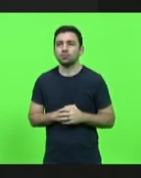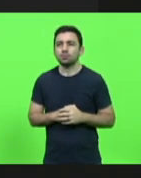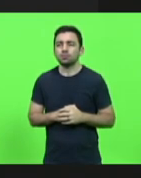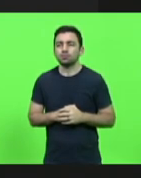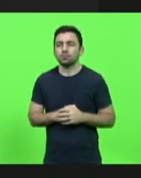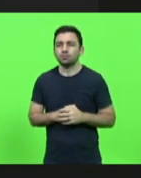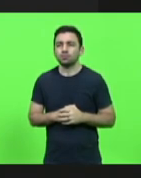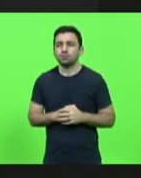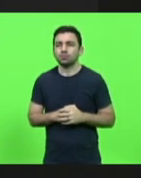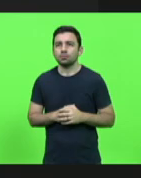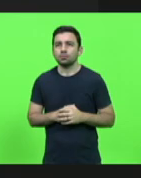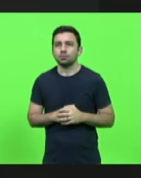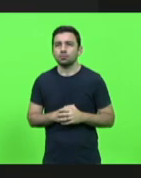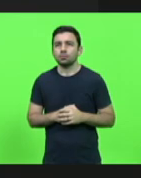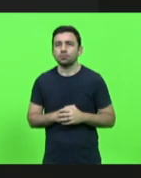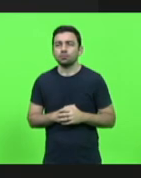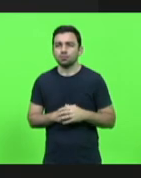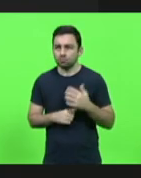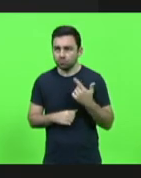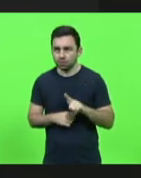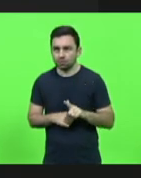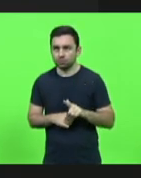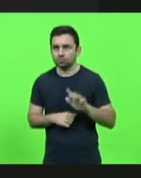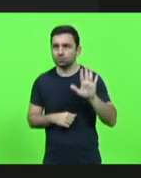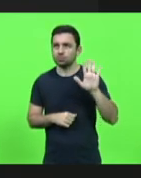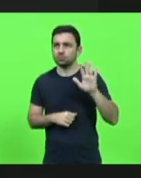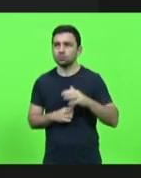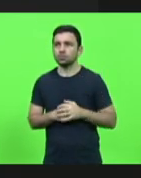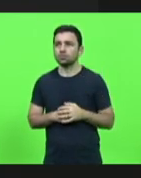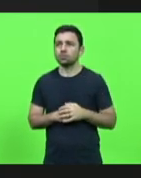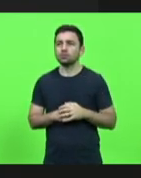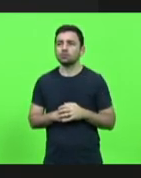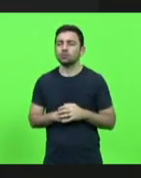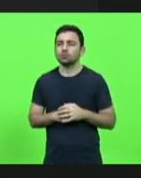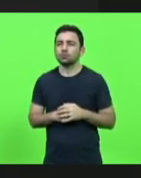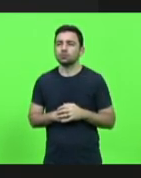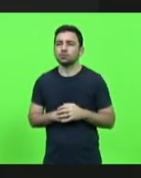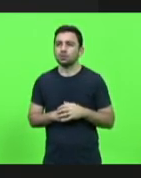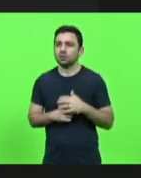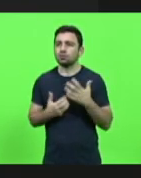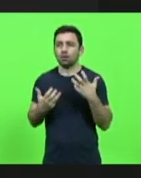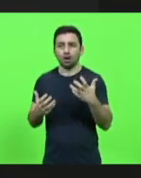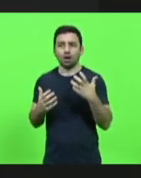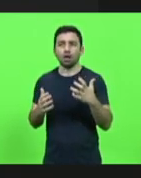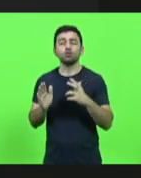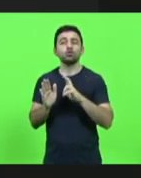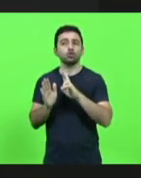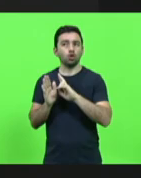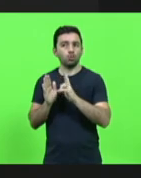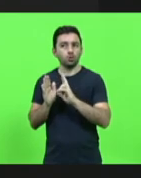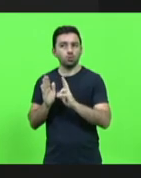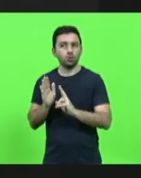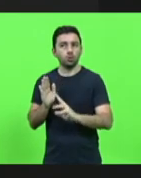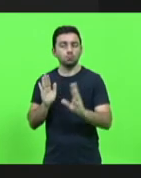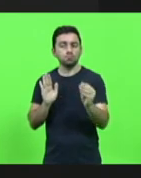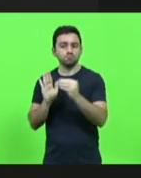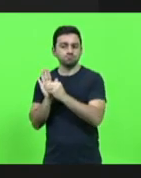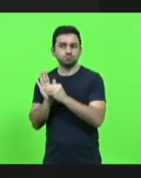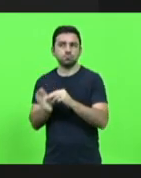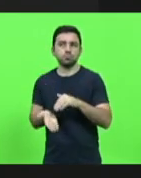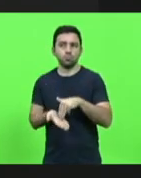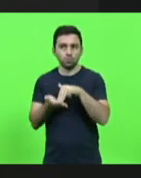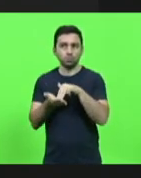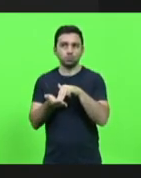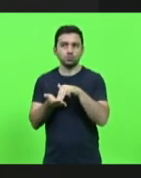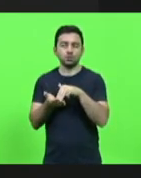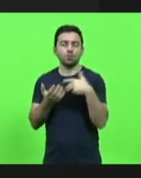Mais alguém que... queira discutir? Para encaminhamento de votação, deputado. Senhor presidente, eu vou requerer votação nominal dessa moção, por favor. Eu quero votação